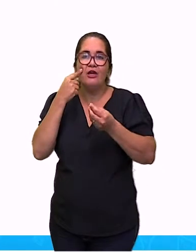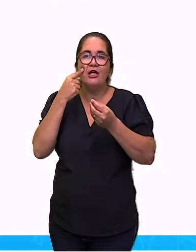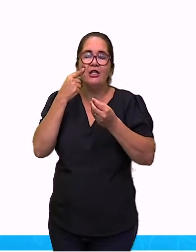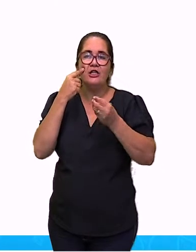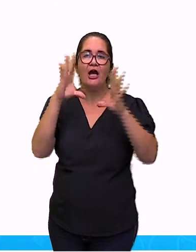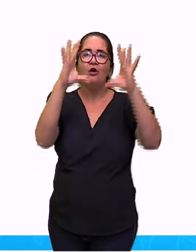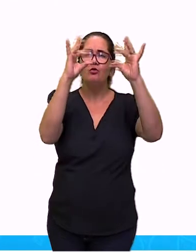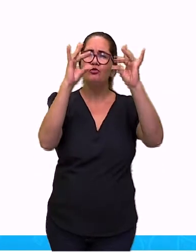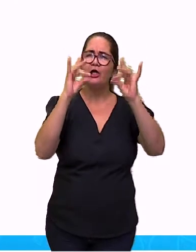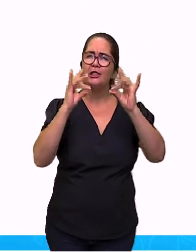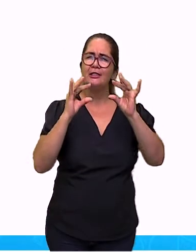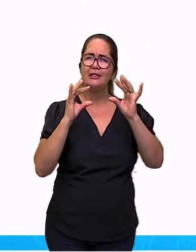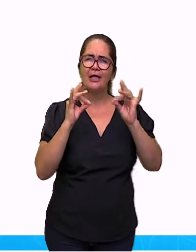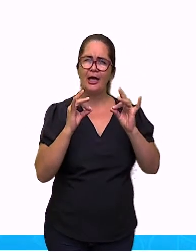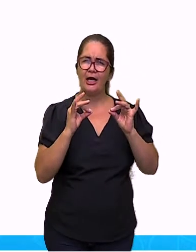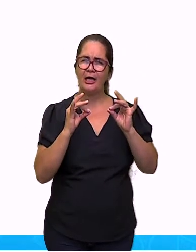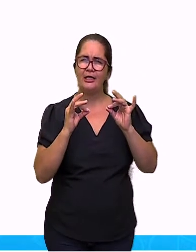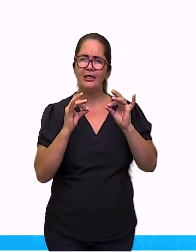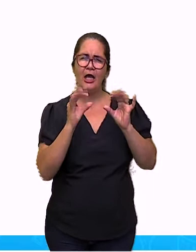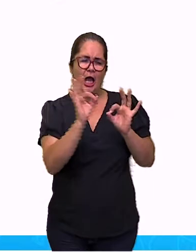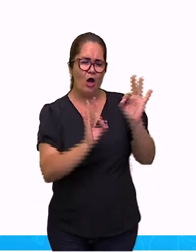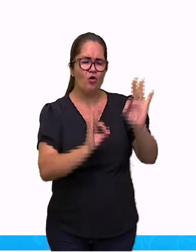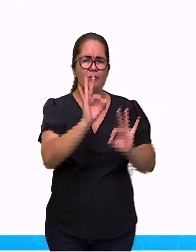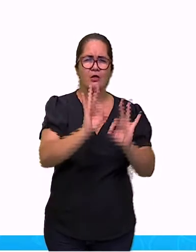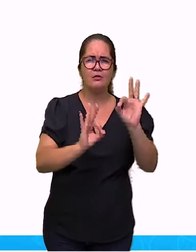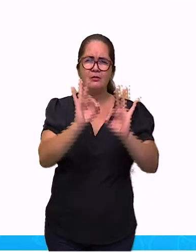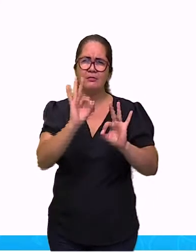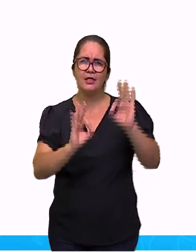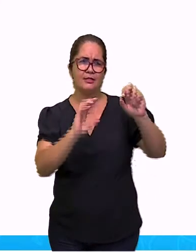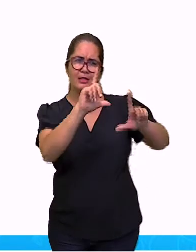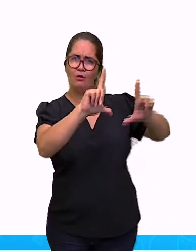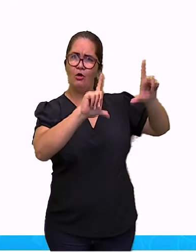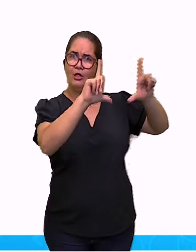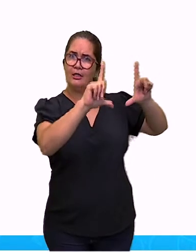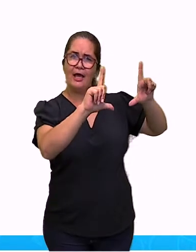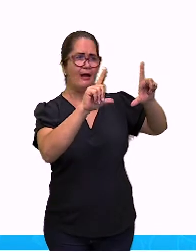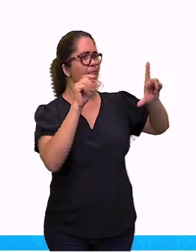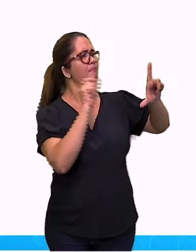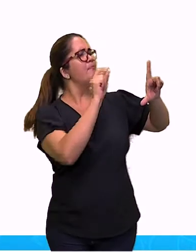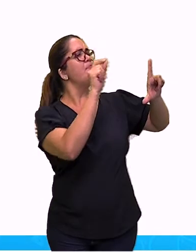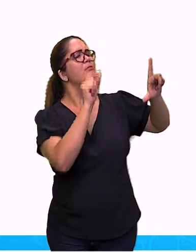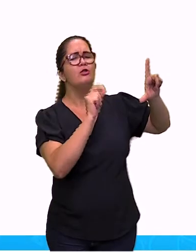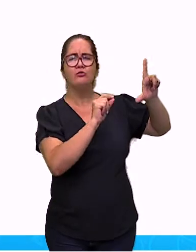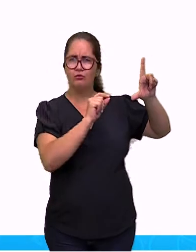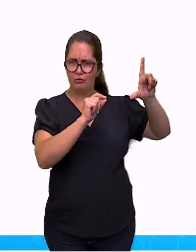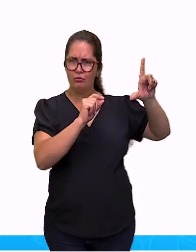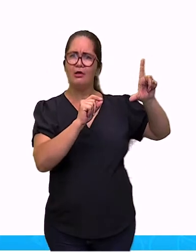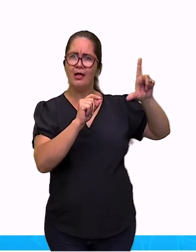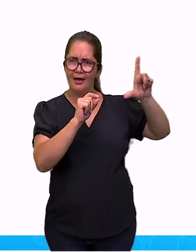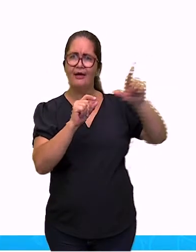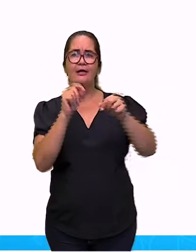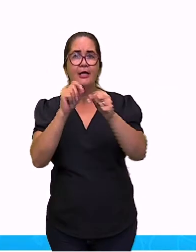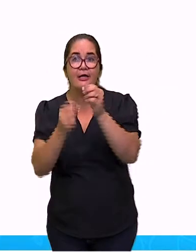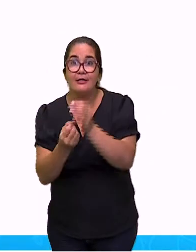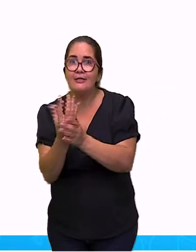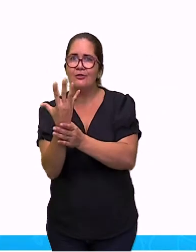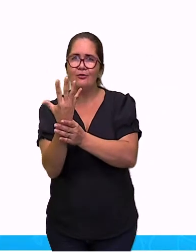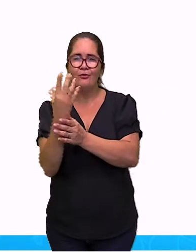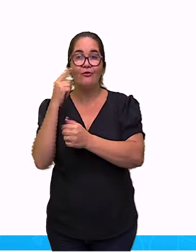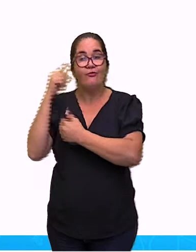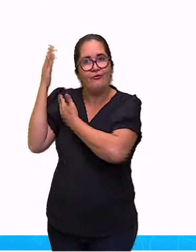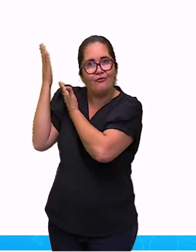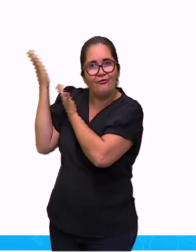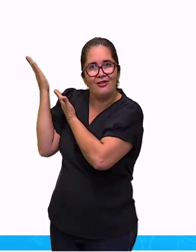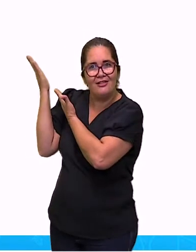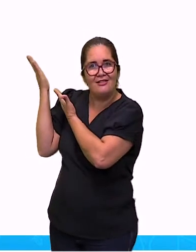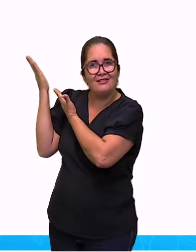Grande-Rare. Né? Então, assim, e também tem o Circo, que também é uma grande obra dele. Pode ver, mais uma vez